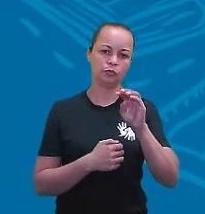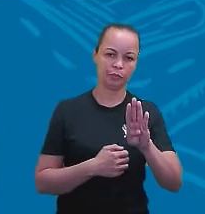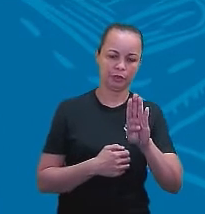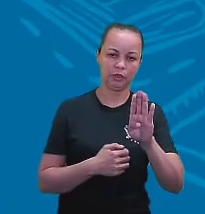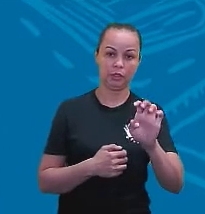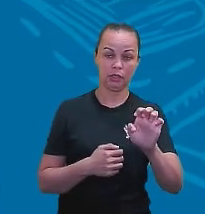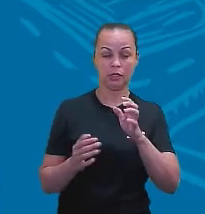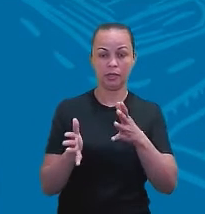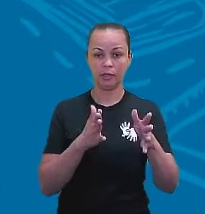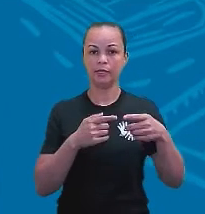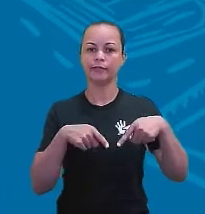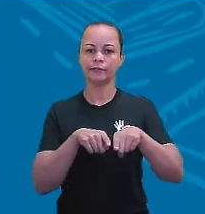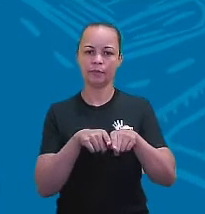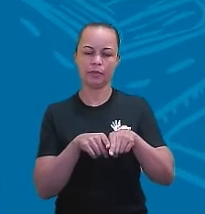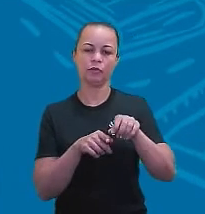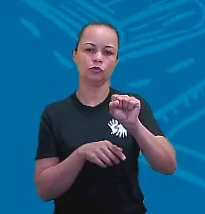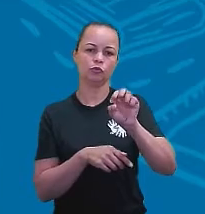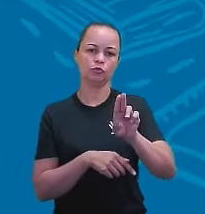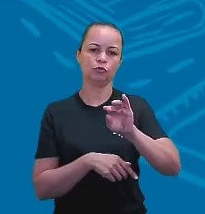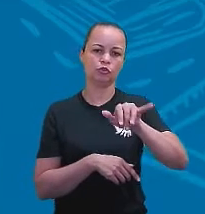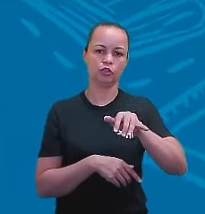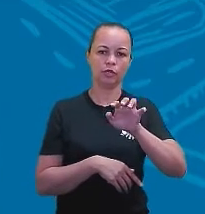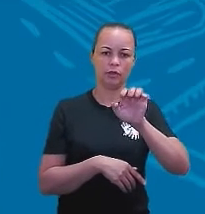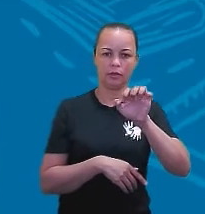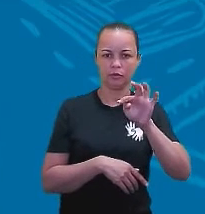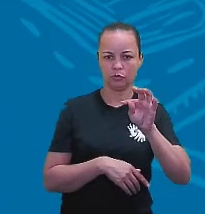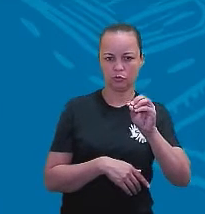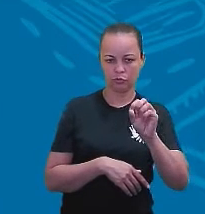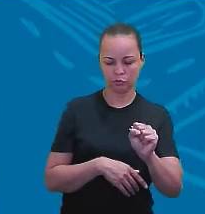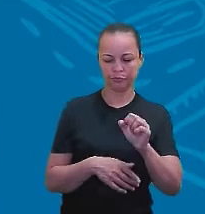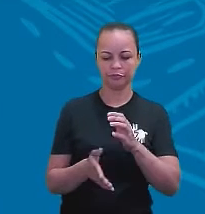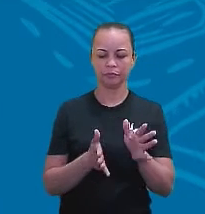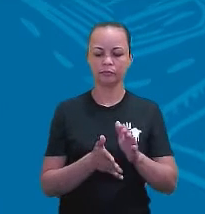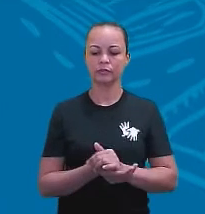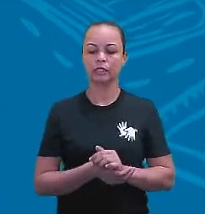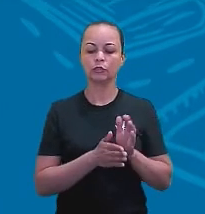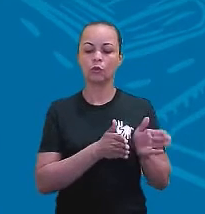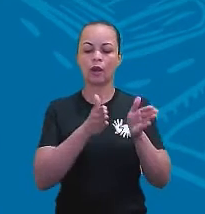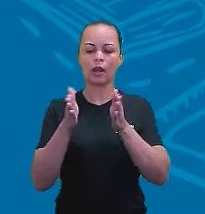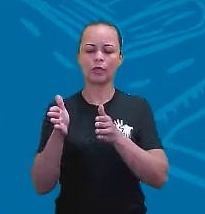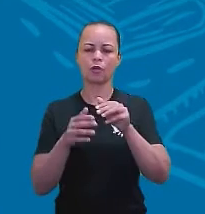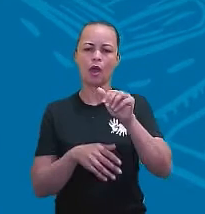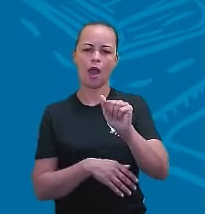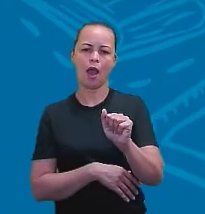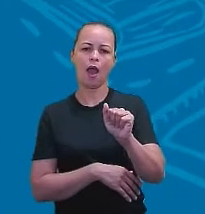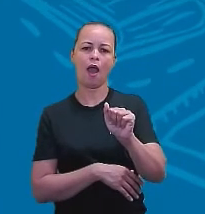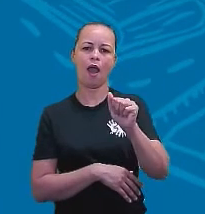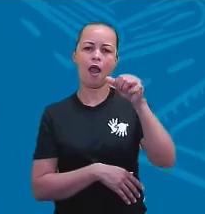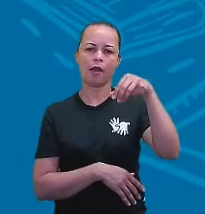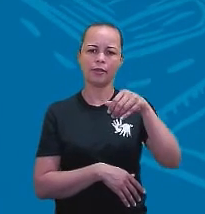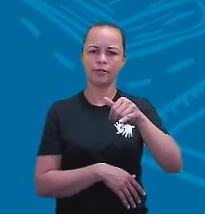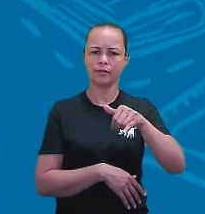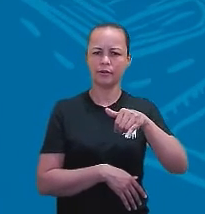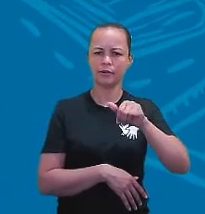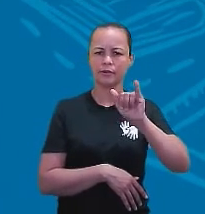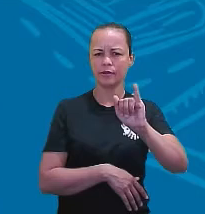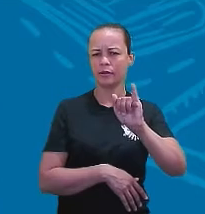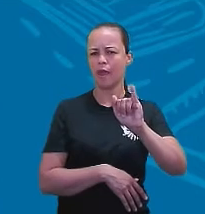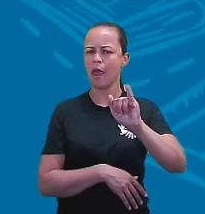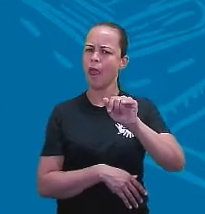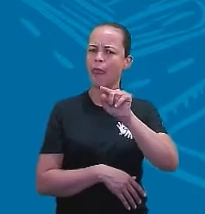também com os sujeitos. Do lado eu tenho o quê? A forma negativa. E nota que eu coloquei a forma negativa aí,